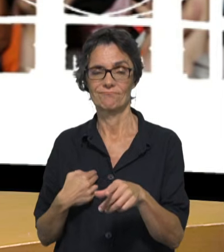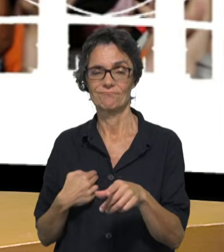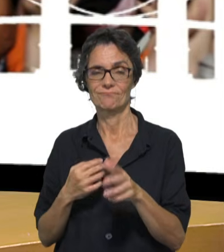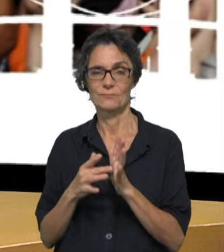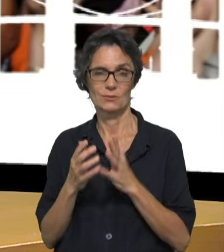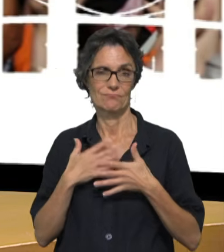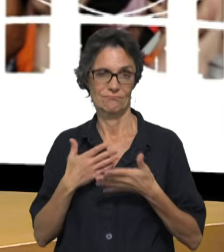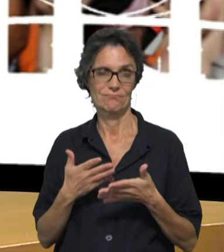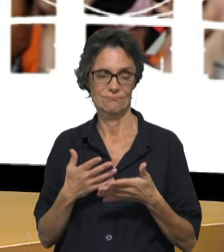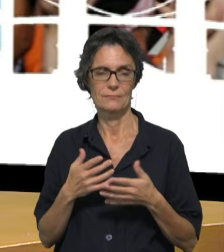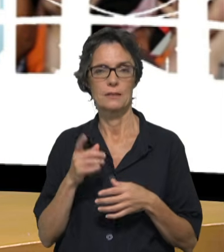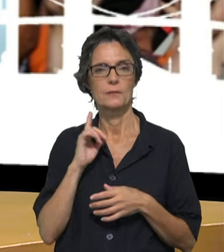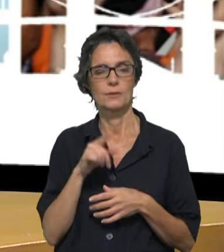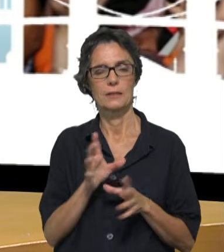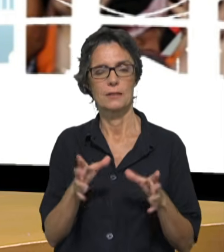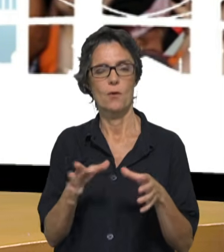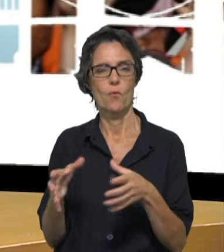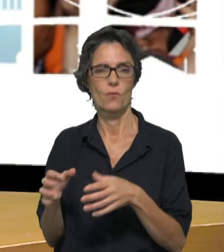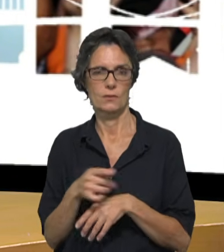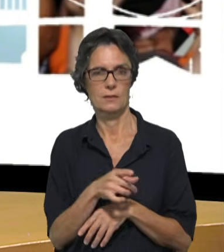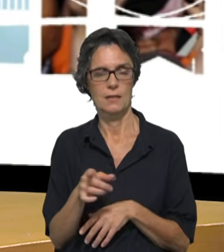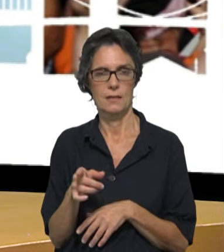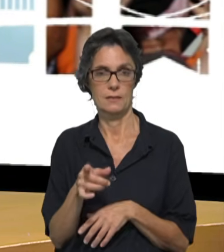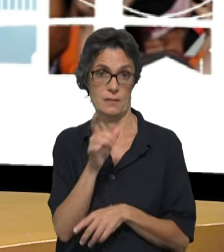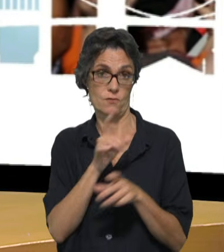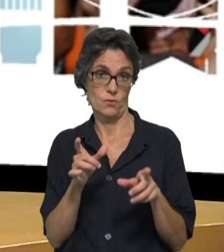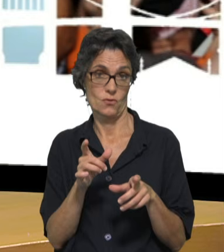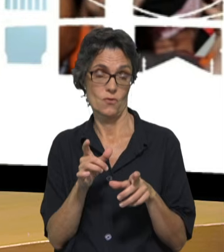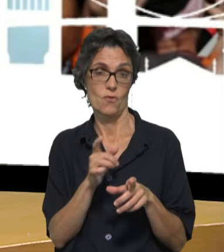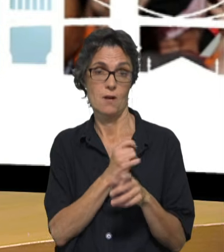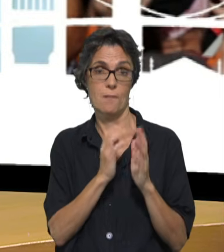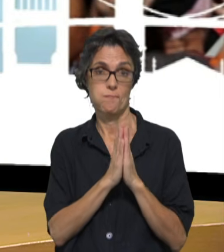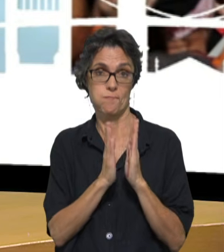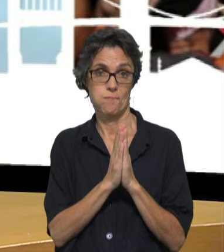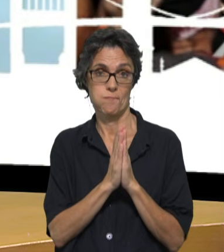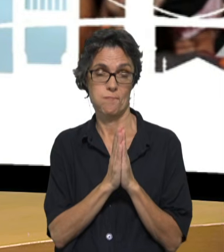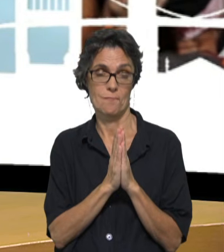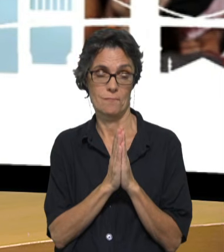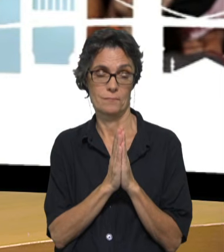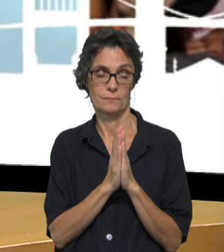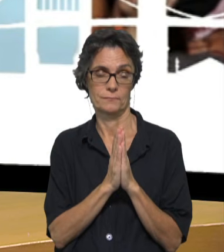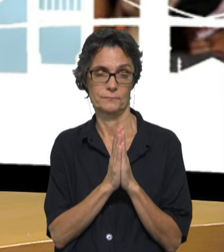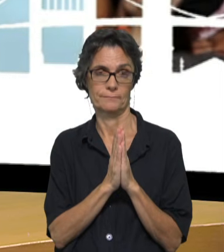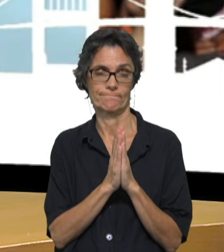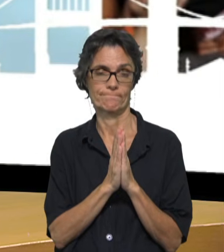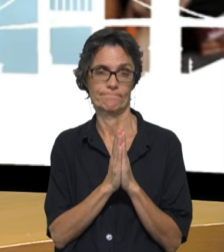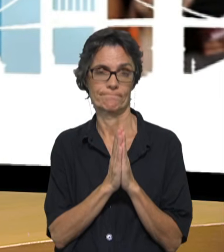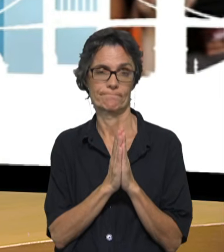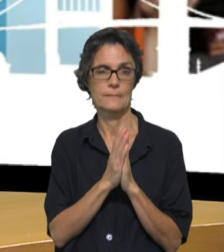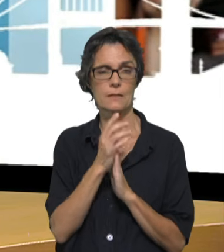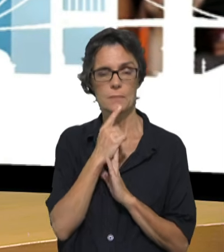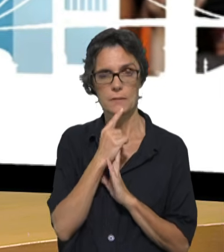pessoas que estão nas paróquias, que se deve dar primazia às pessoas dessas comunidades. E, primeiro,